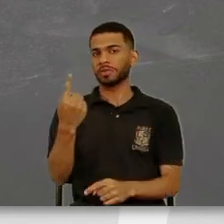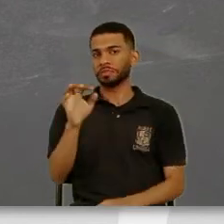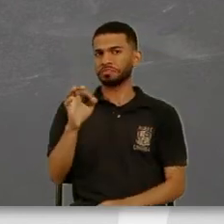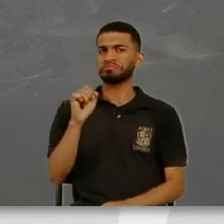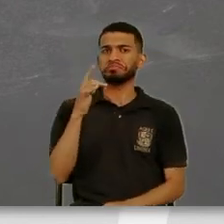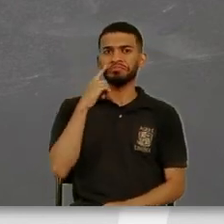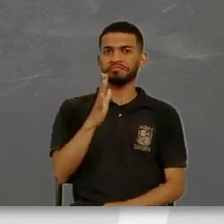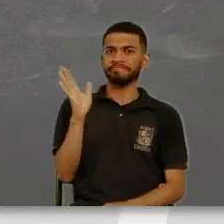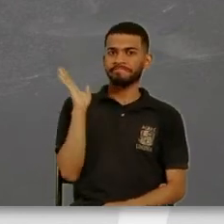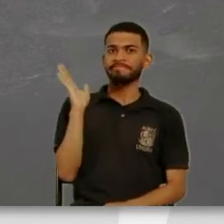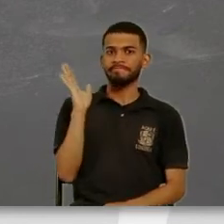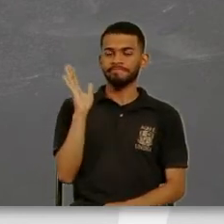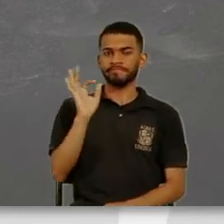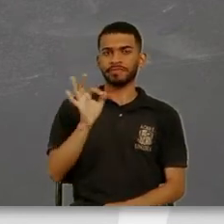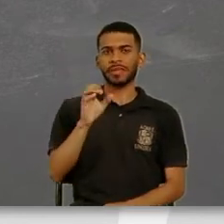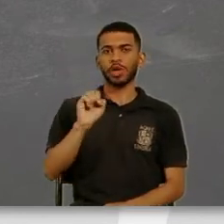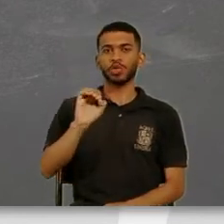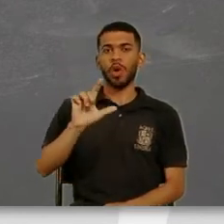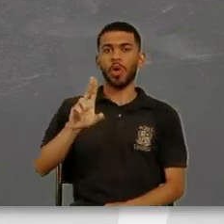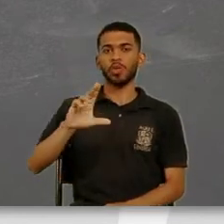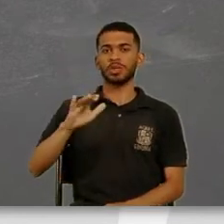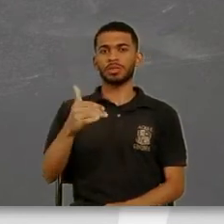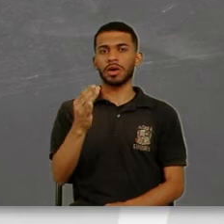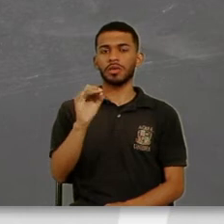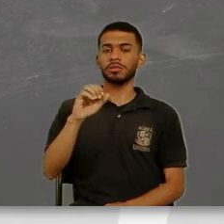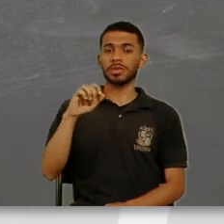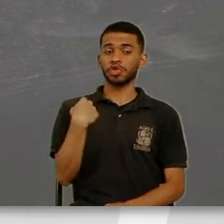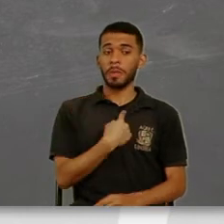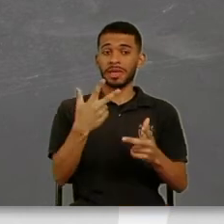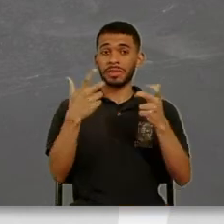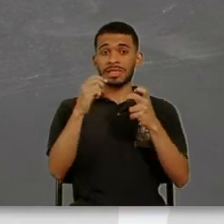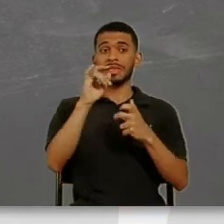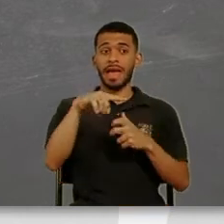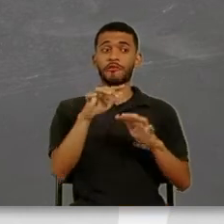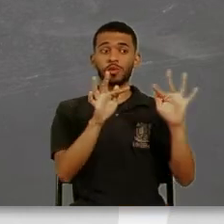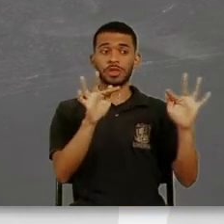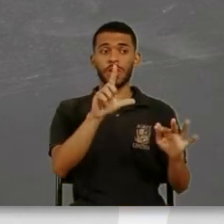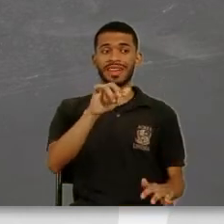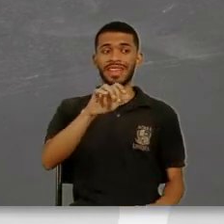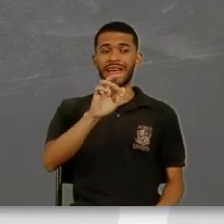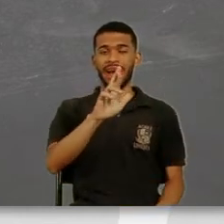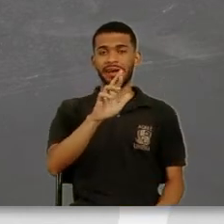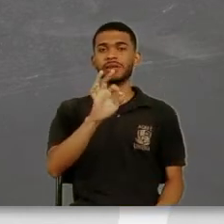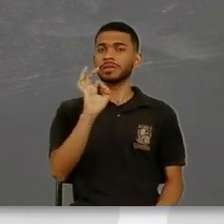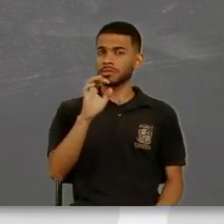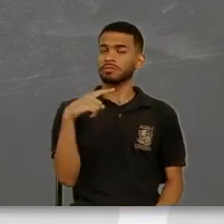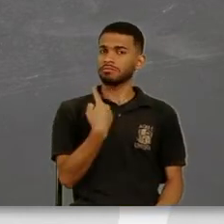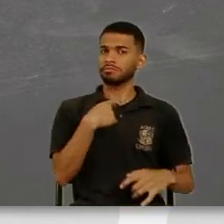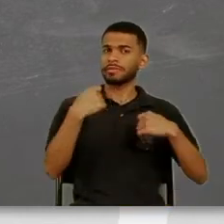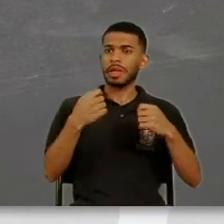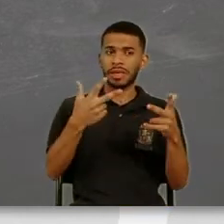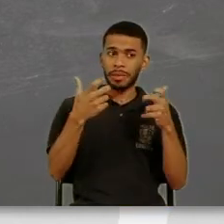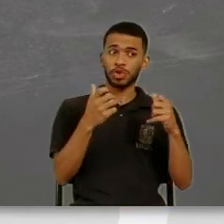ó, como solução, a gente, para verificar se é uma função linear, precisamos verificar a questão da soma e